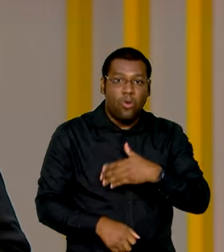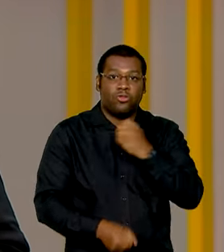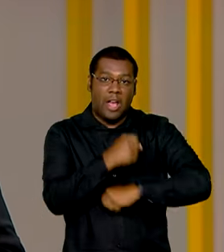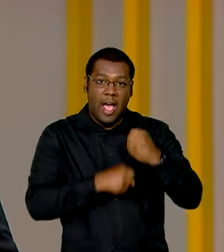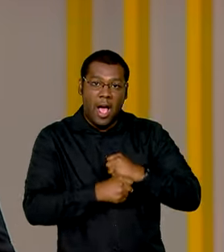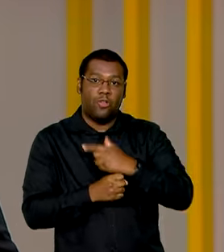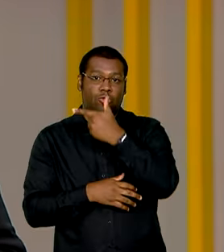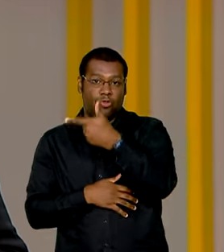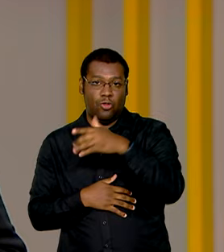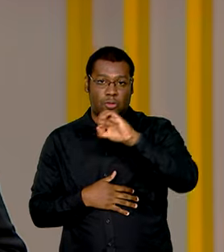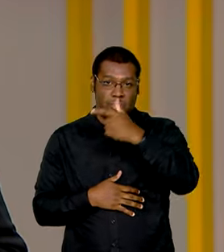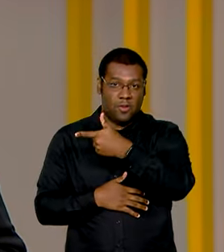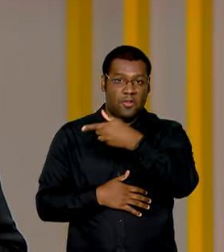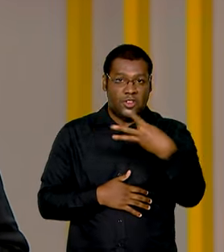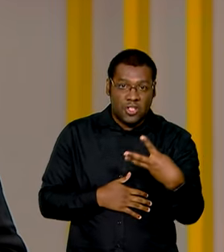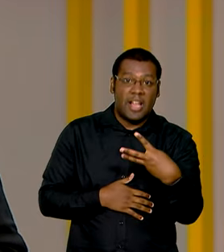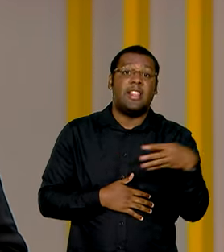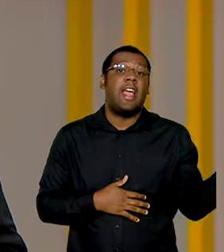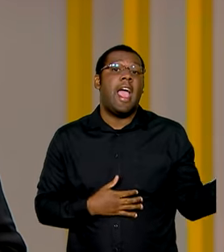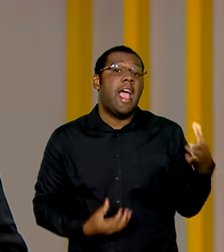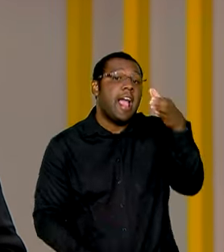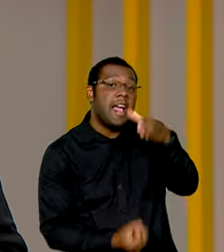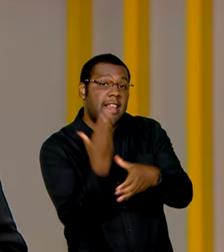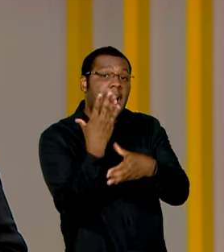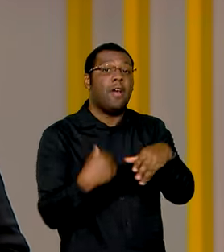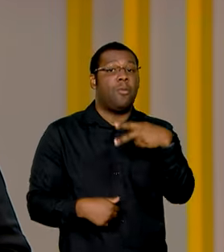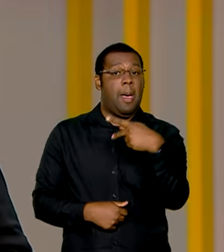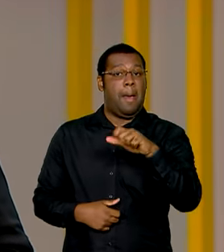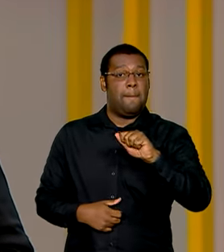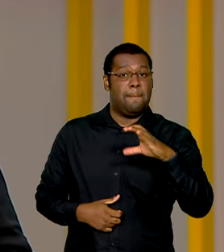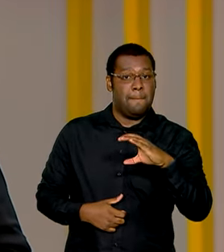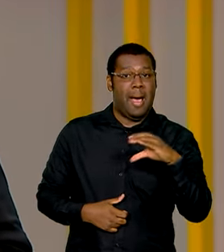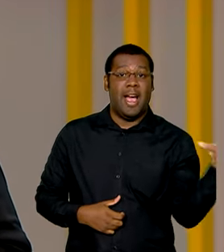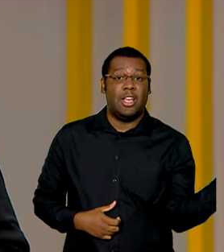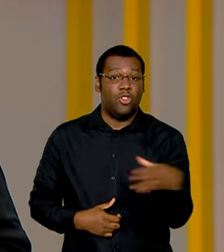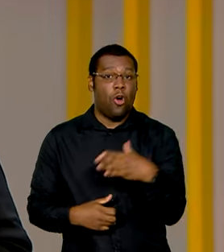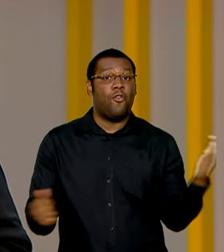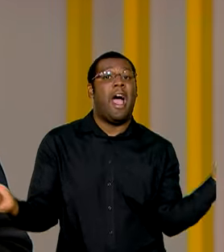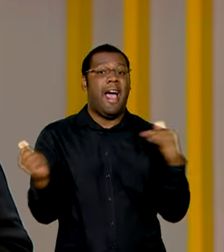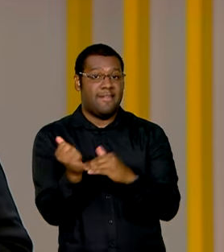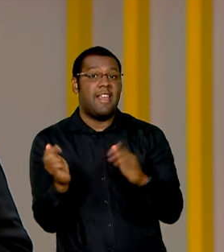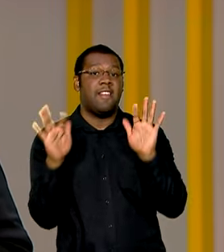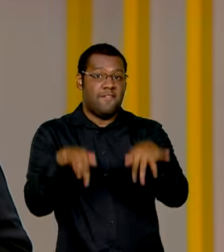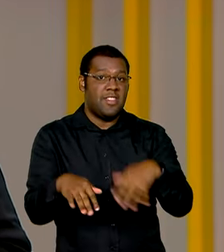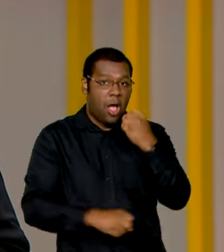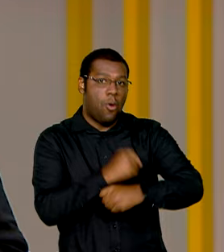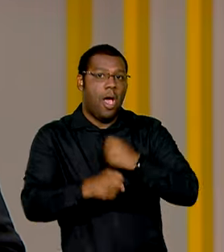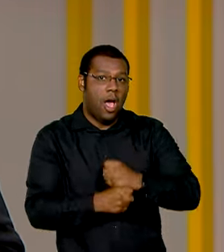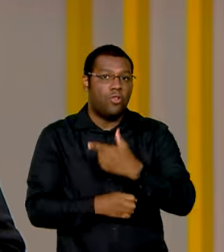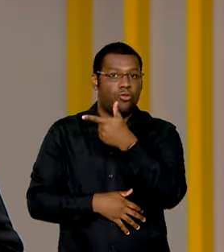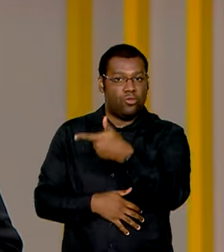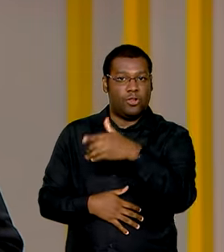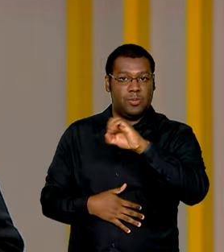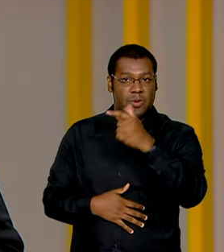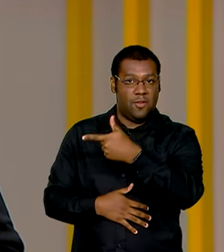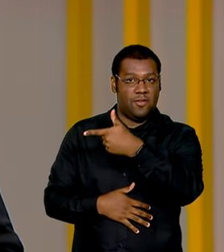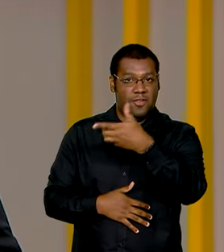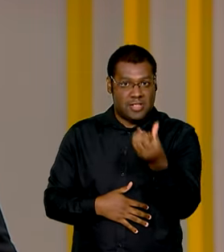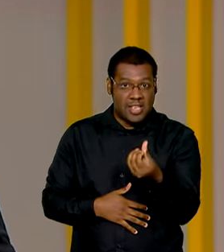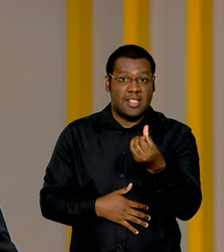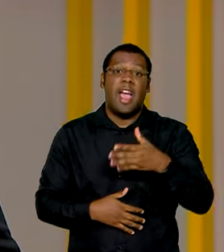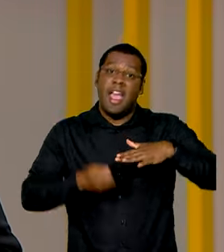obras previstas para todo o país até o fim de 2026. São investimentos que giram em torno de